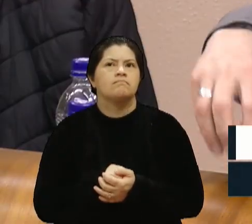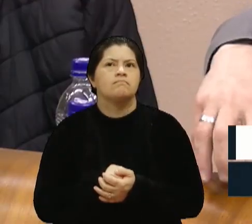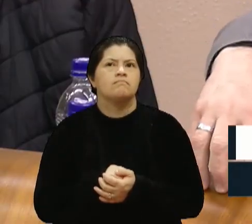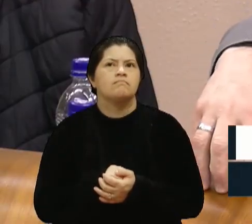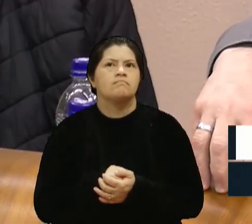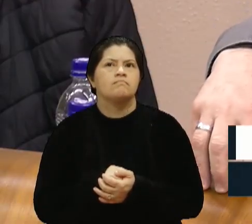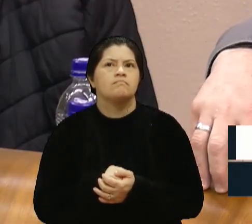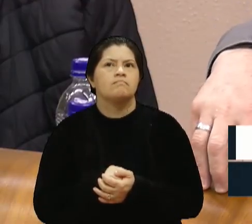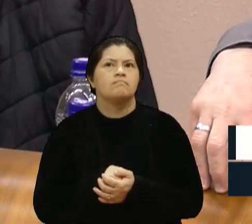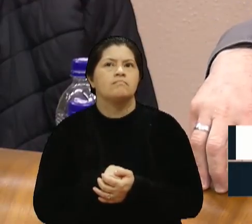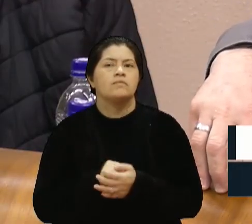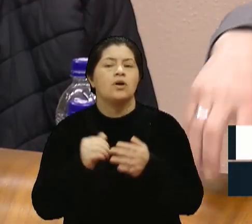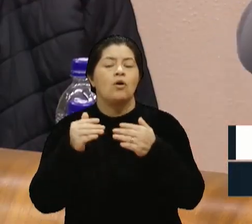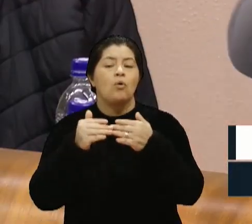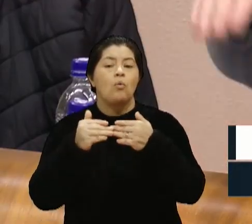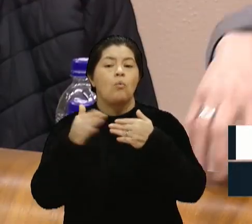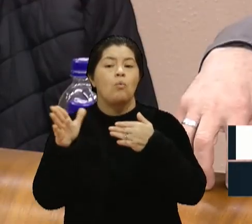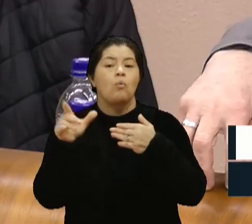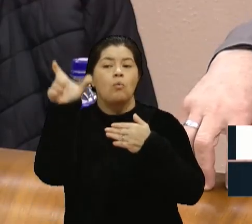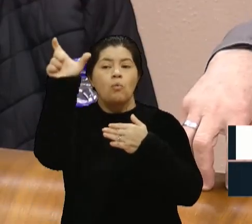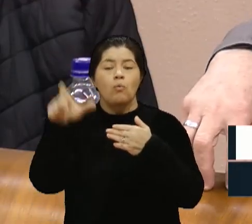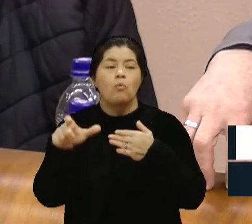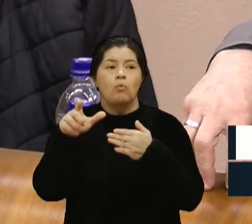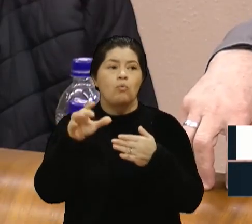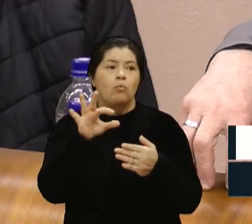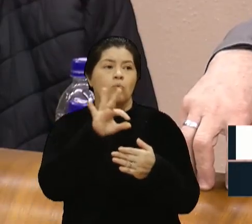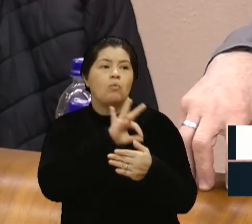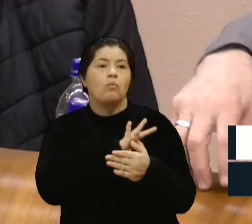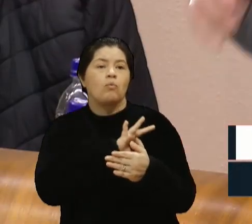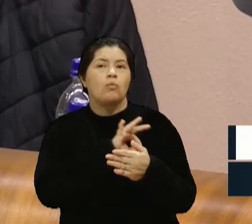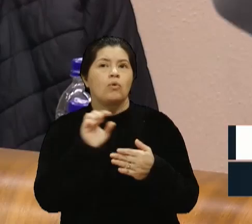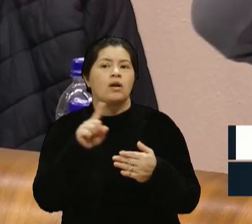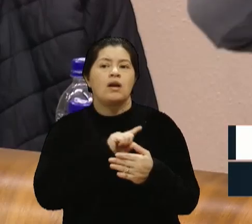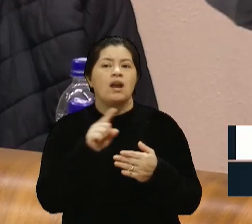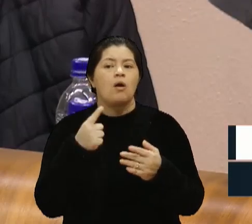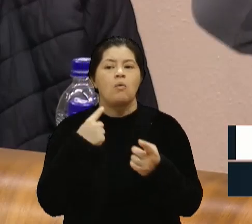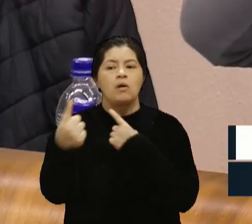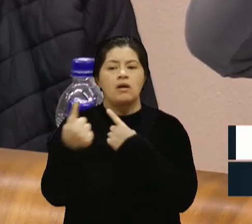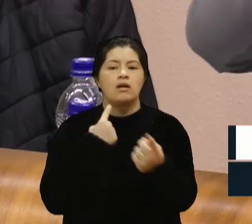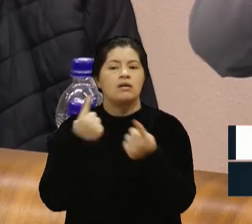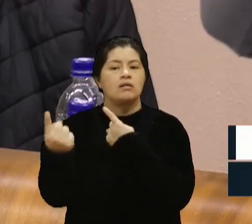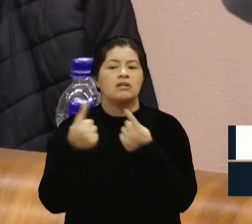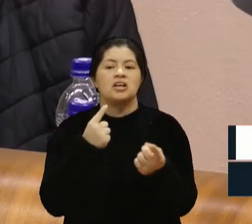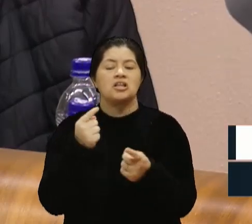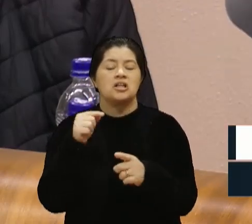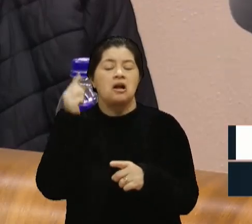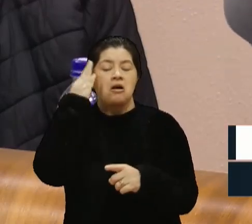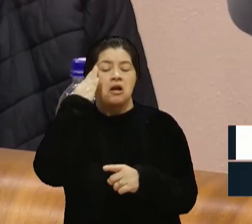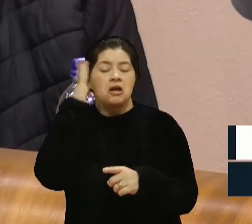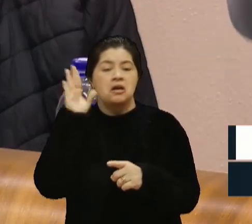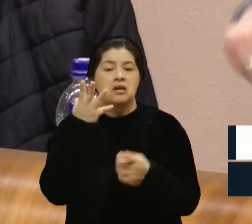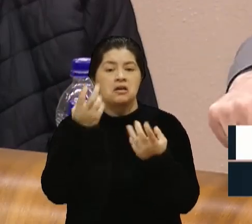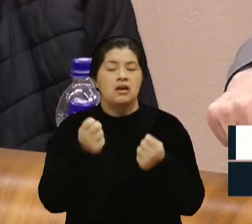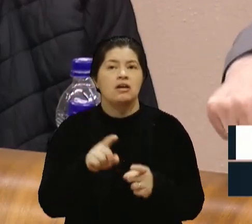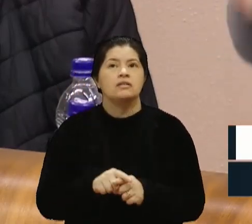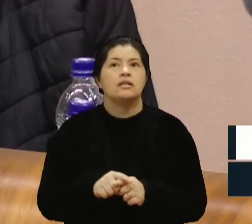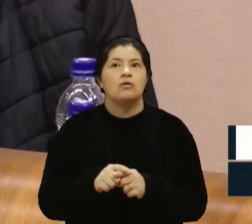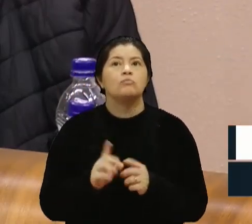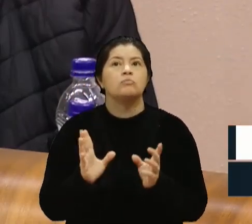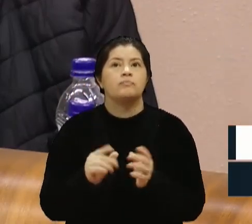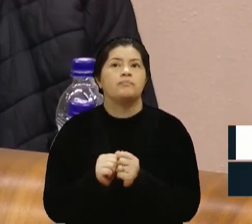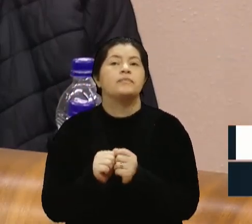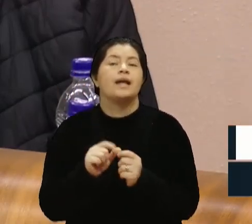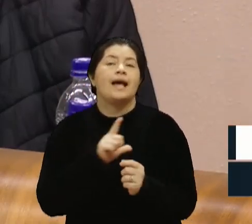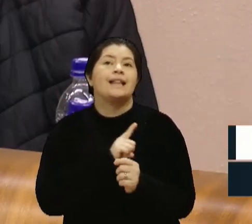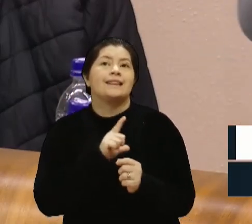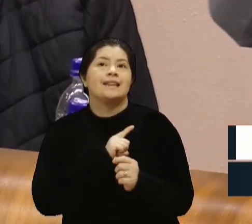como é que se diz? A guarita de entrada, não entra e sai a hora que bem entende, e elas são pilotadas por Assembleia Geral mensal